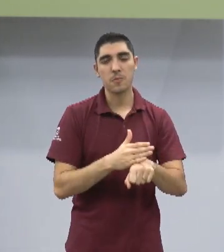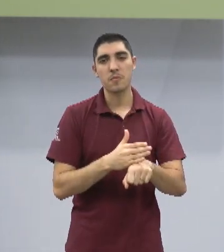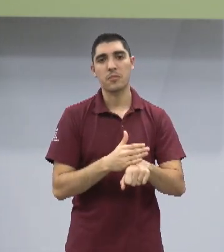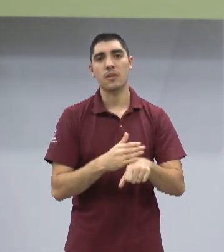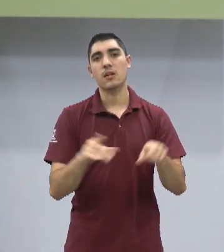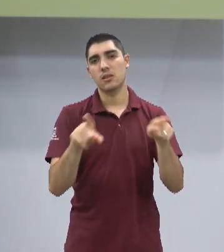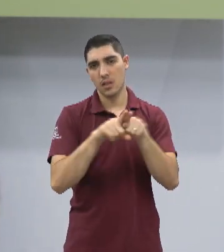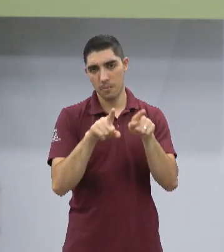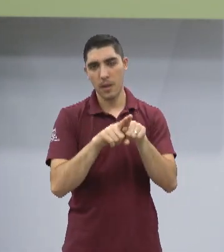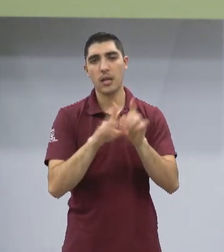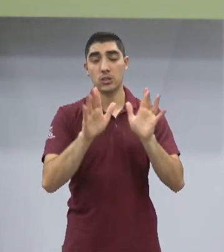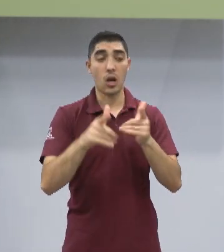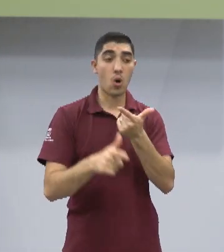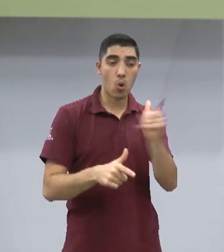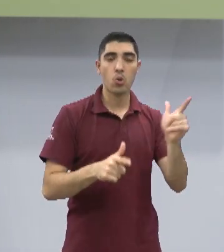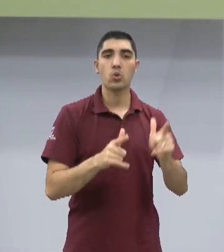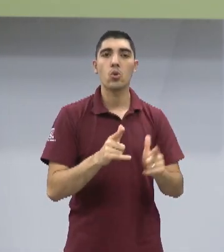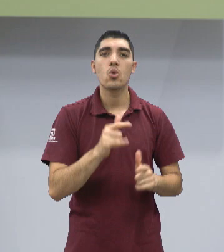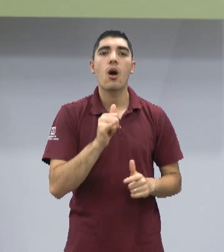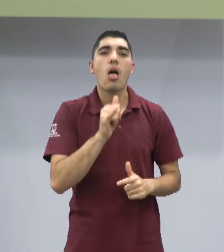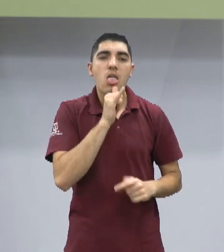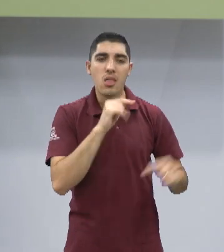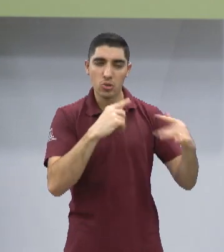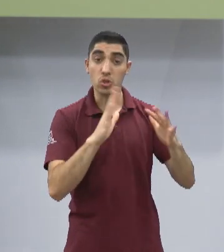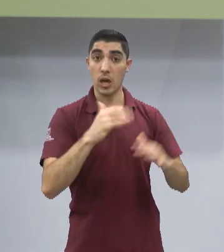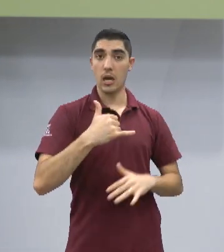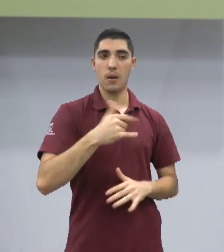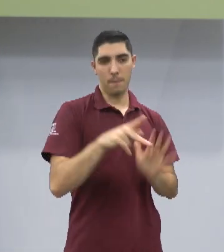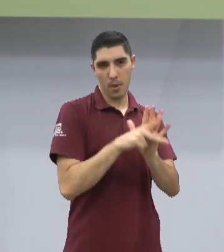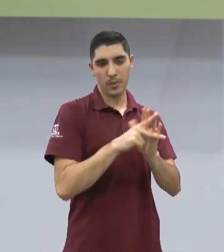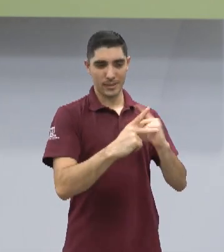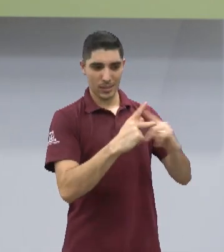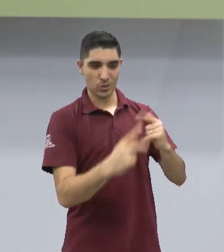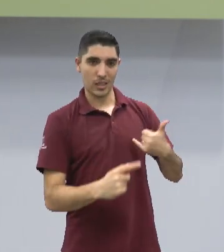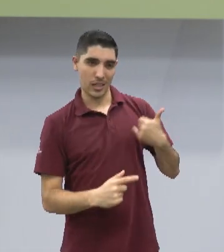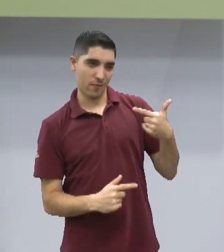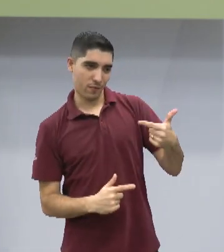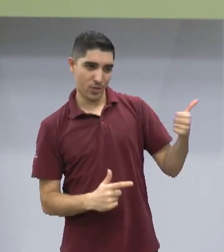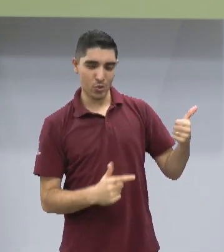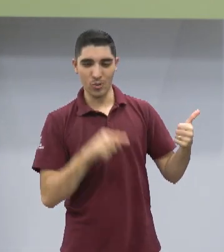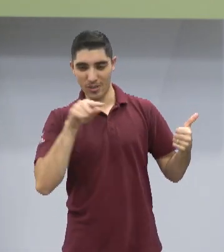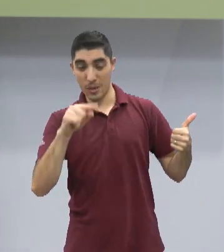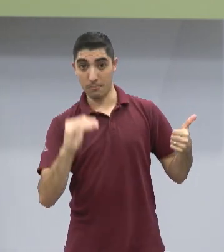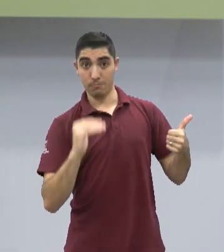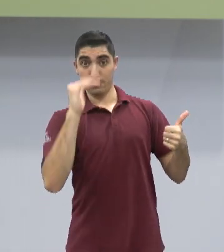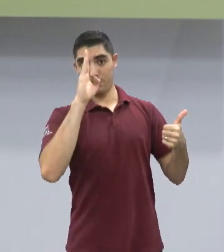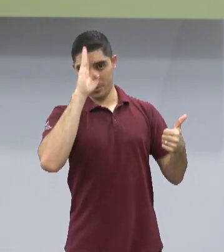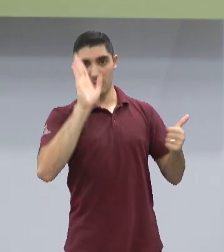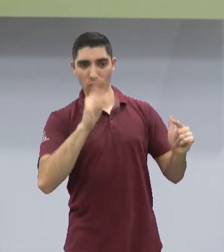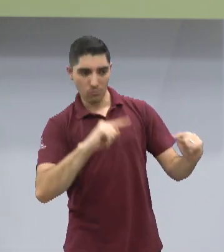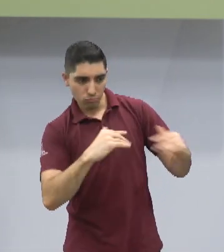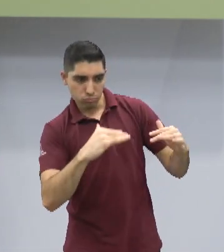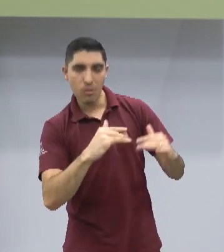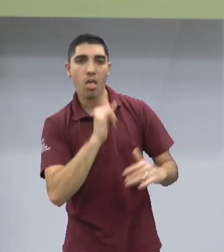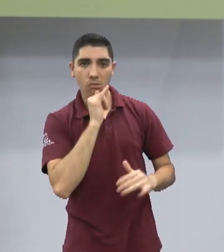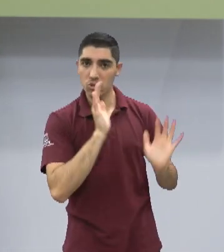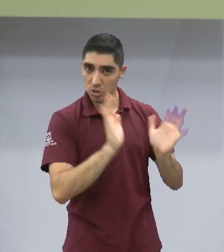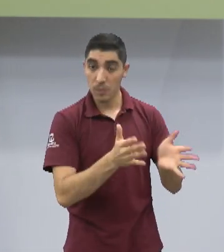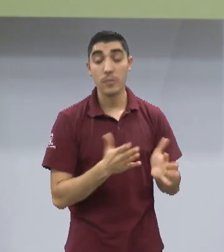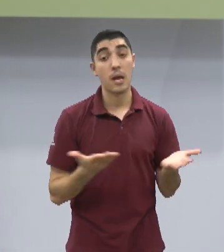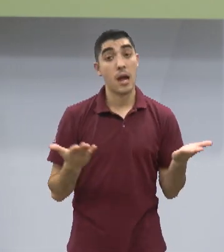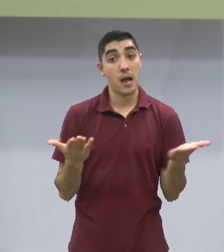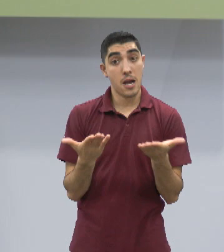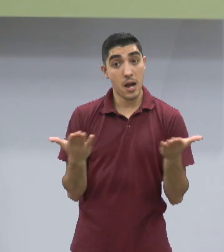time sub-21 também que eles fizeram, vamos ver o que deu de resultado agora em quadra, né? O teste definitivo contra o